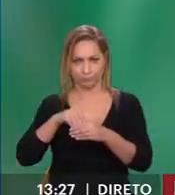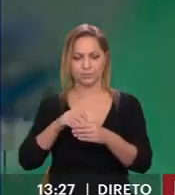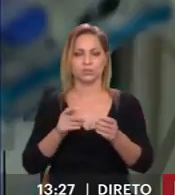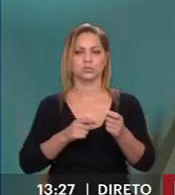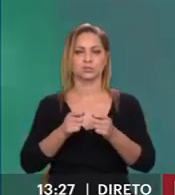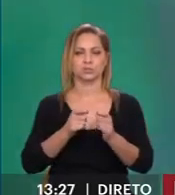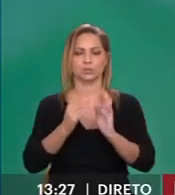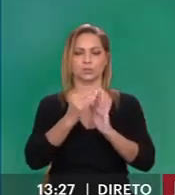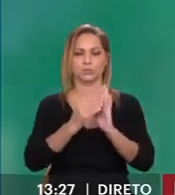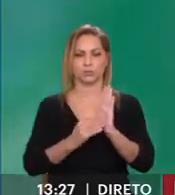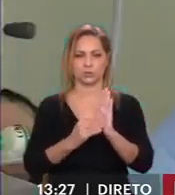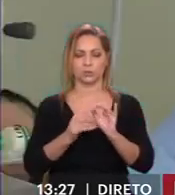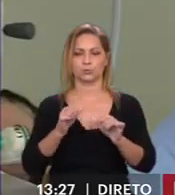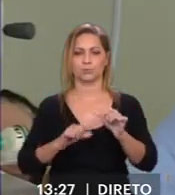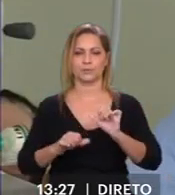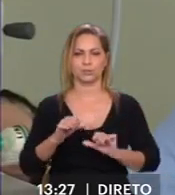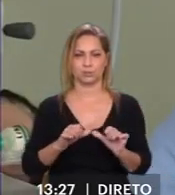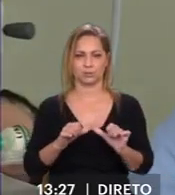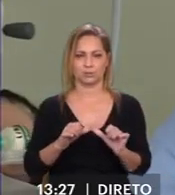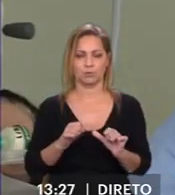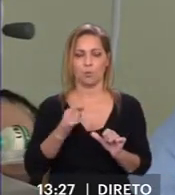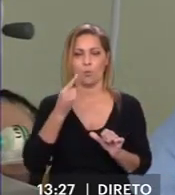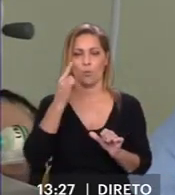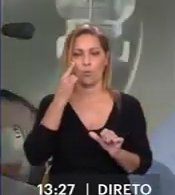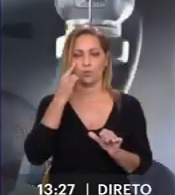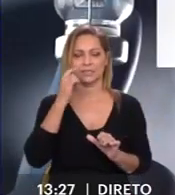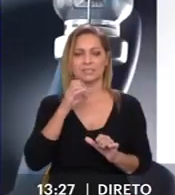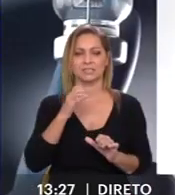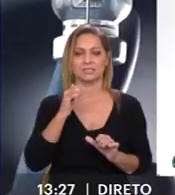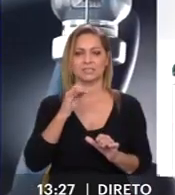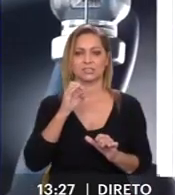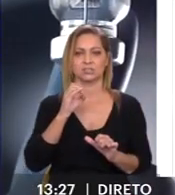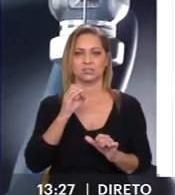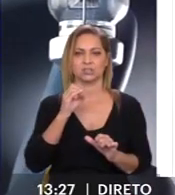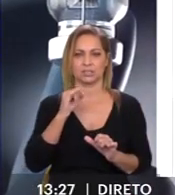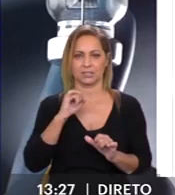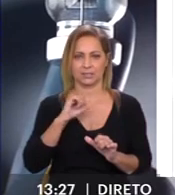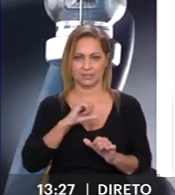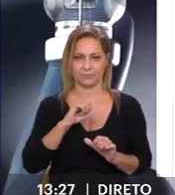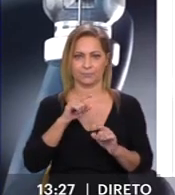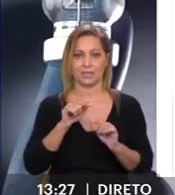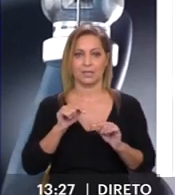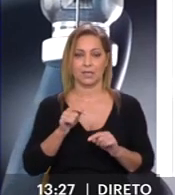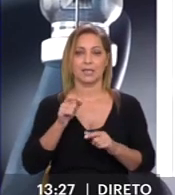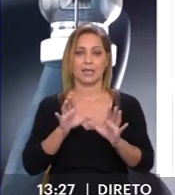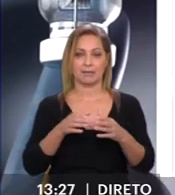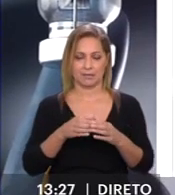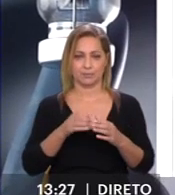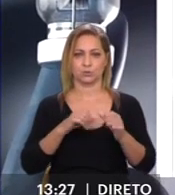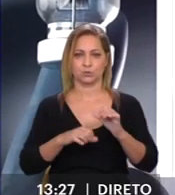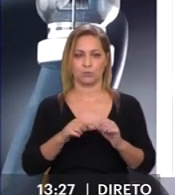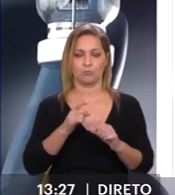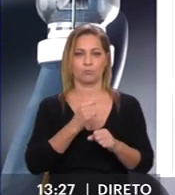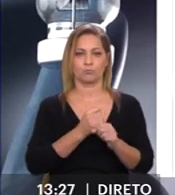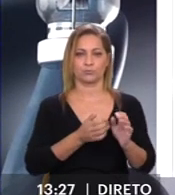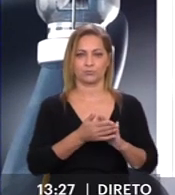de inscritos para cirurgia, conhecido por SIGIC. As equipas cirúrgicas cujos profissionais não tenham